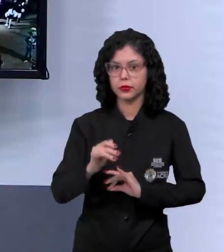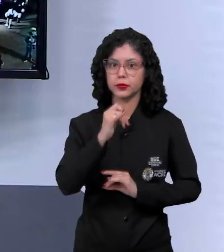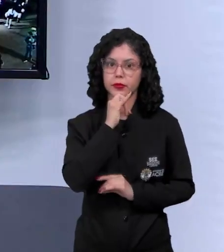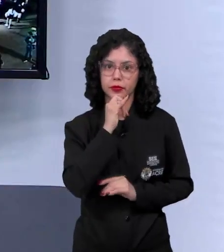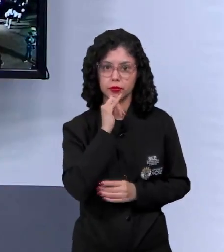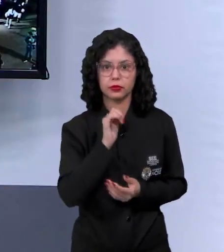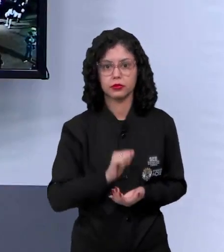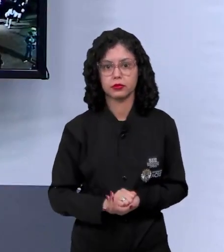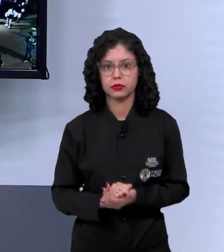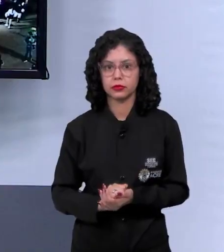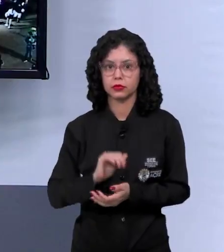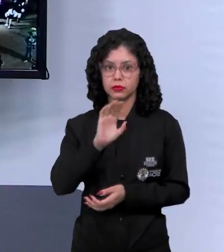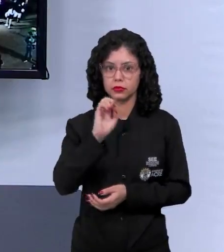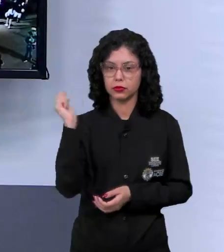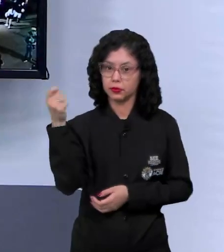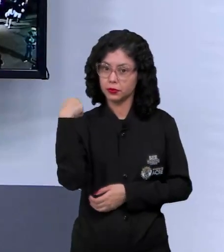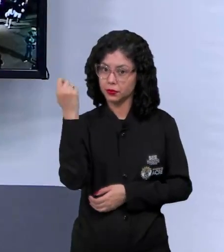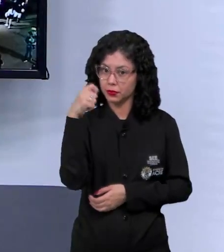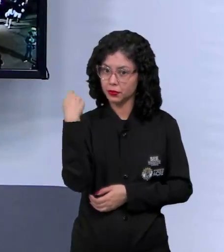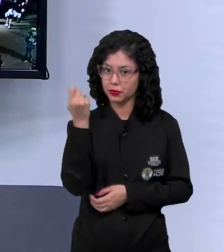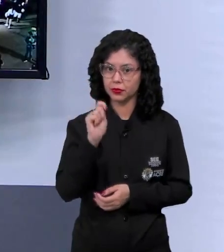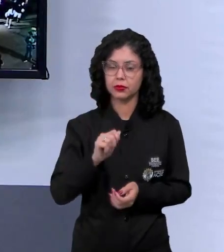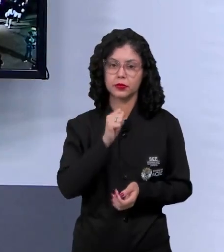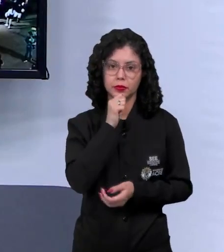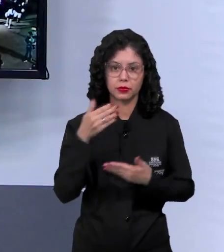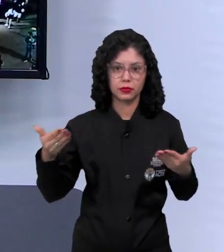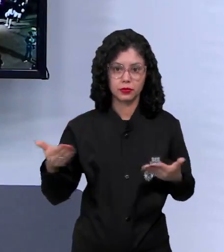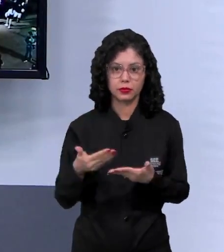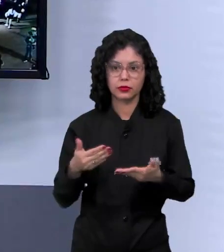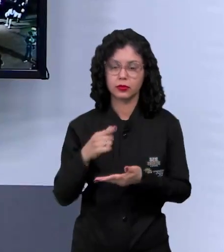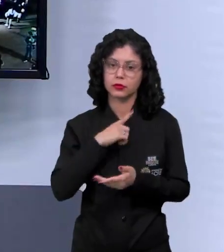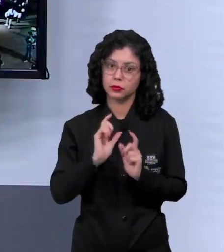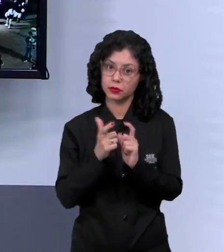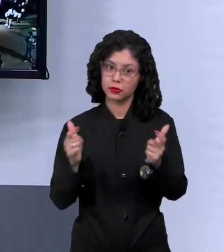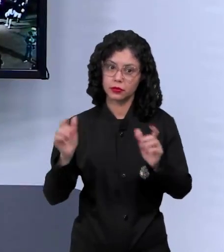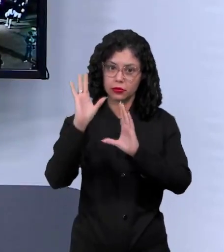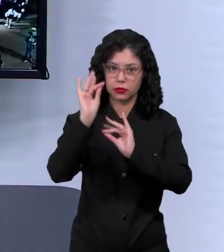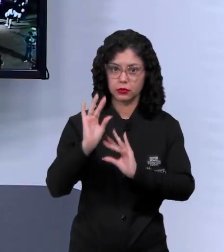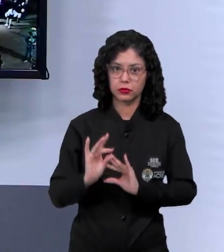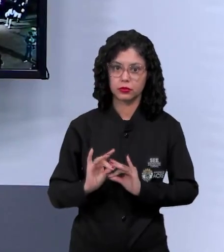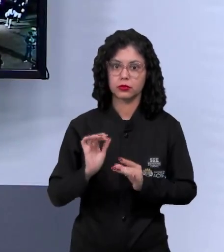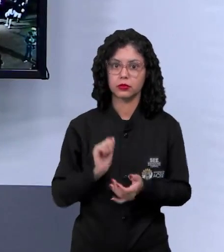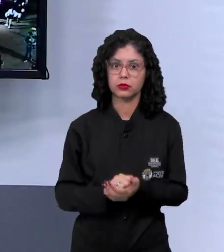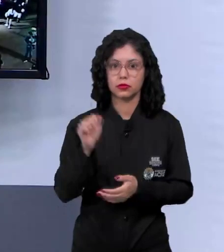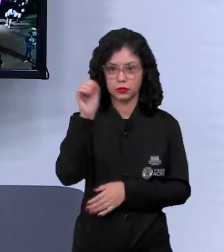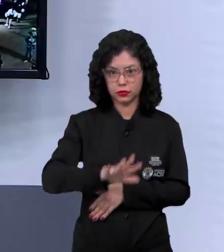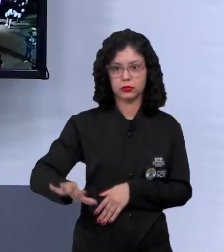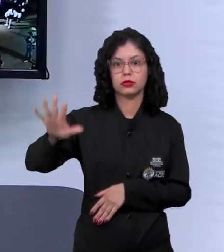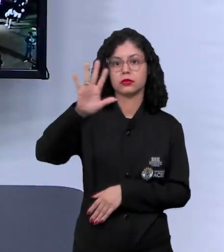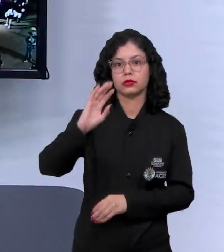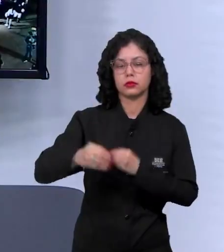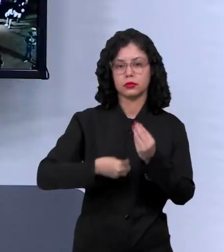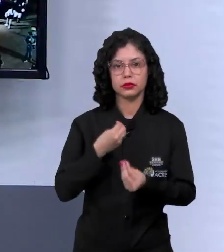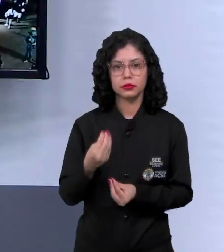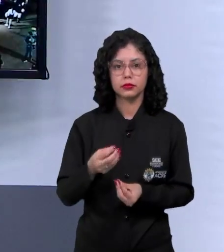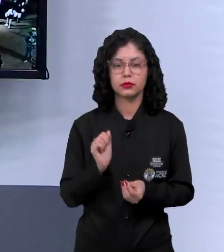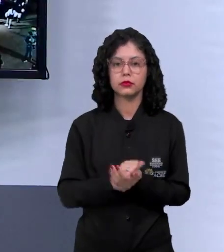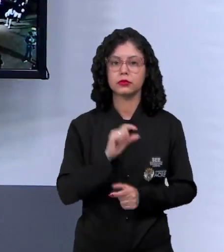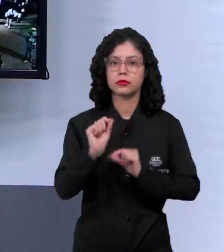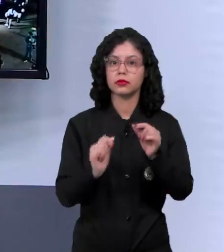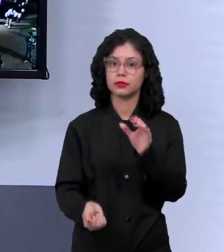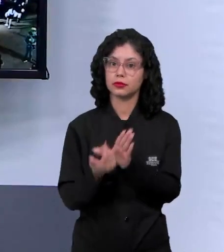exemplo disso é a Expo Acre. A Expo Acre agora ela tem um grande destaque, tanto até nacionalmente, o